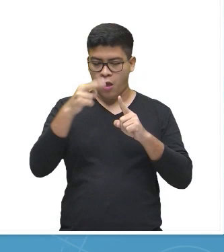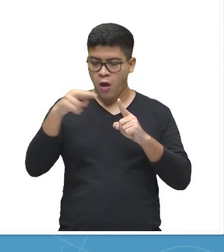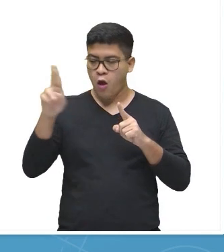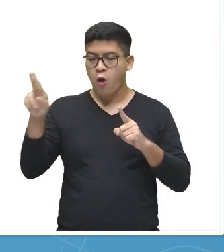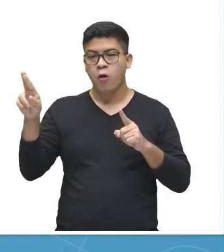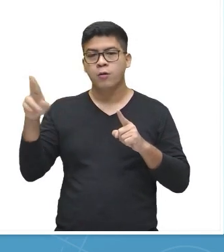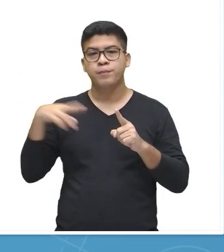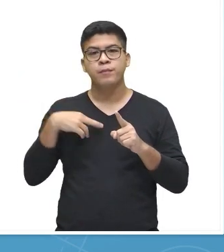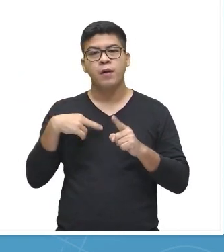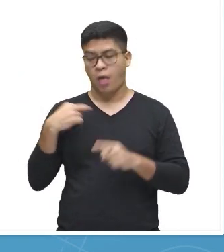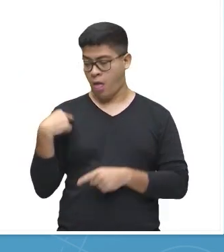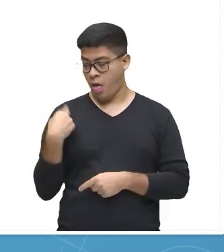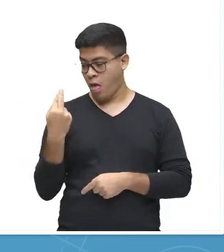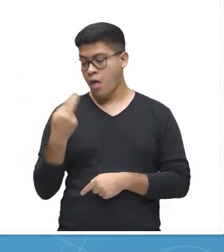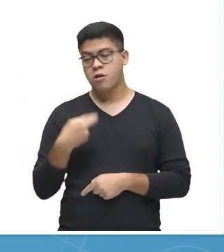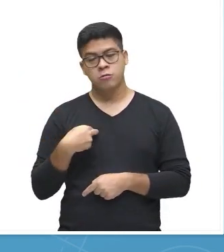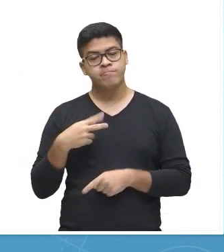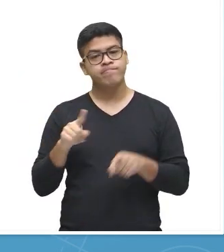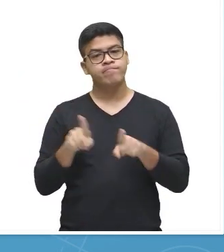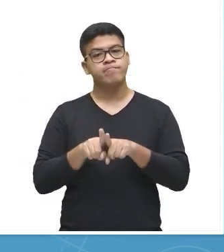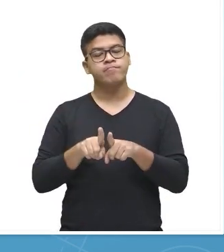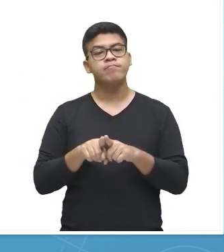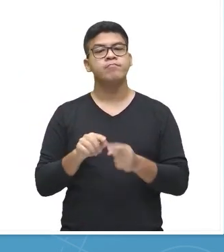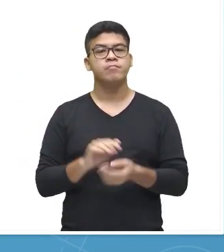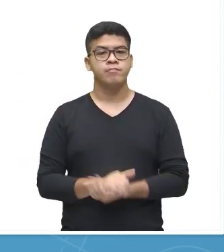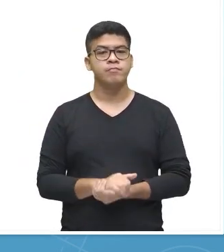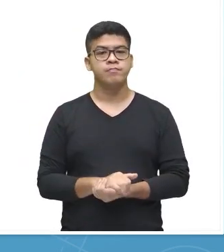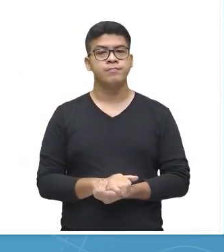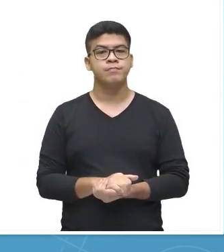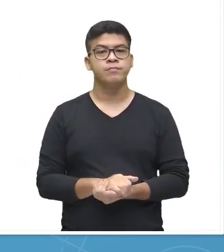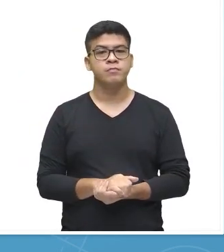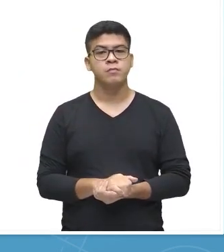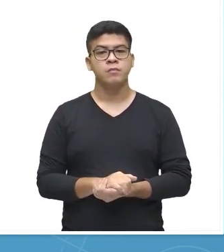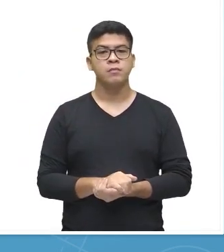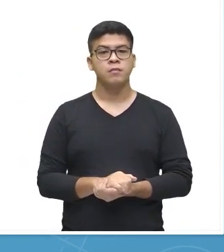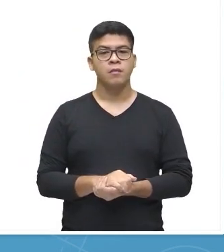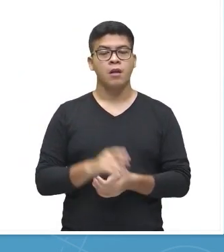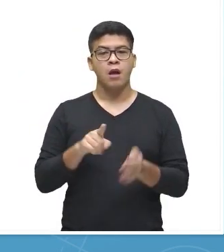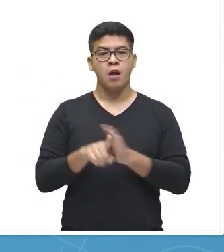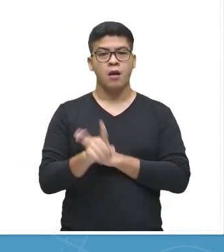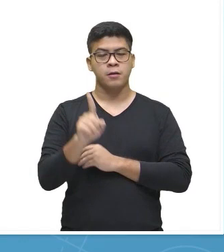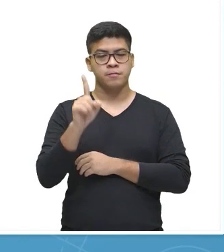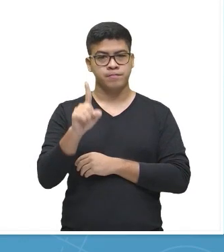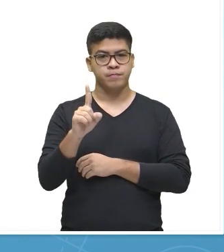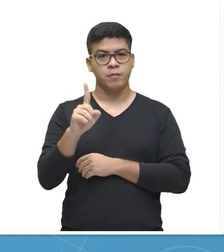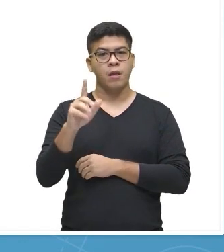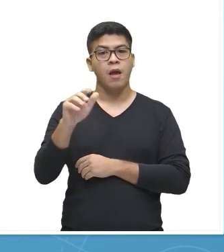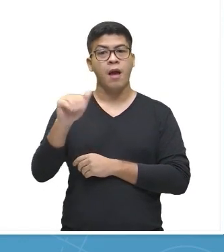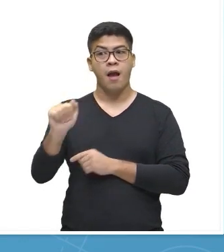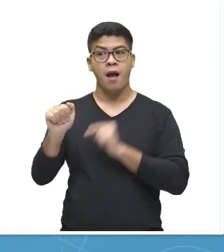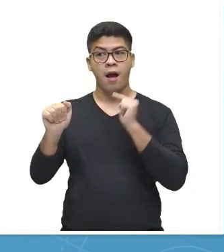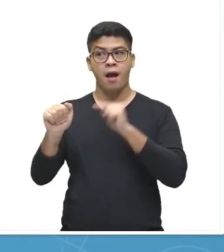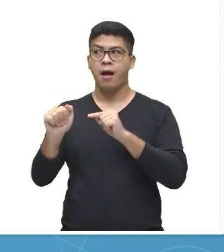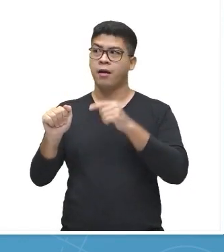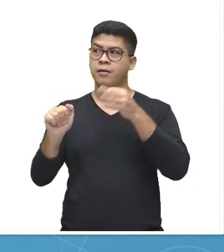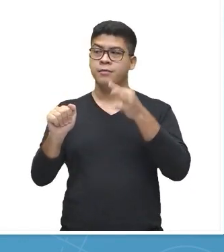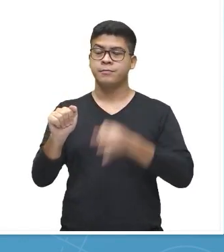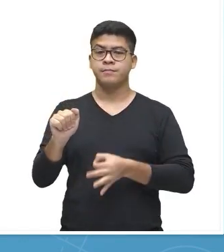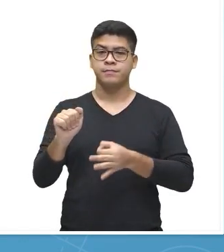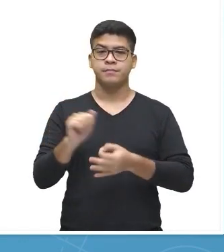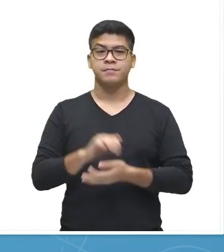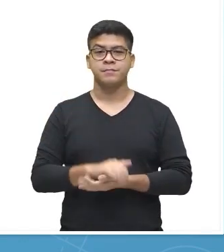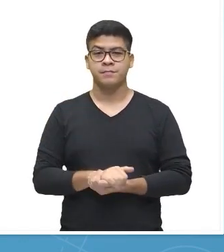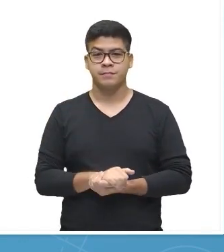religiosidade. Então, a nossa resposta é a resposta 1. Para aqueles que colocaram a letra